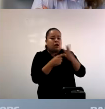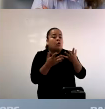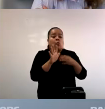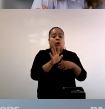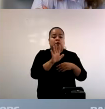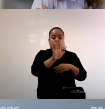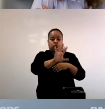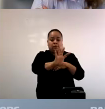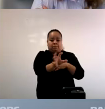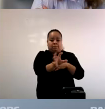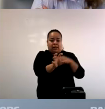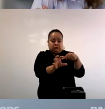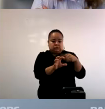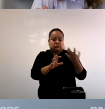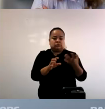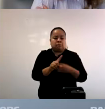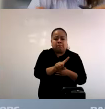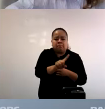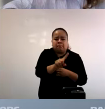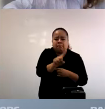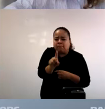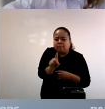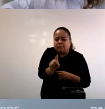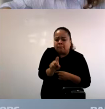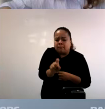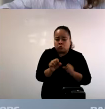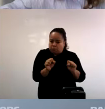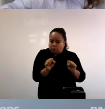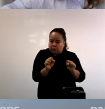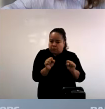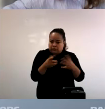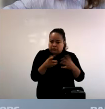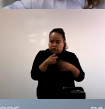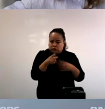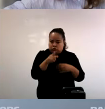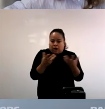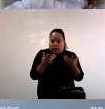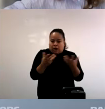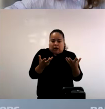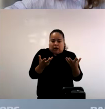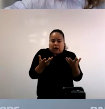que as perguntas podem fazer na seção do Q&A que está